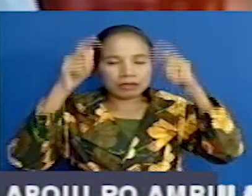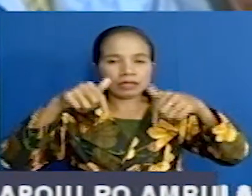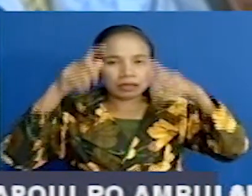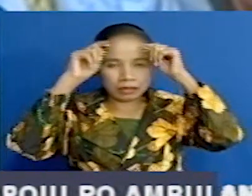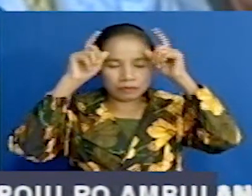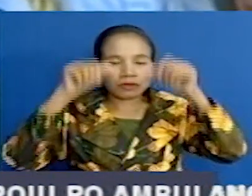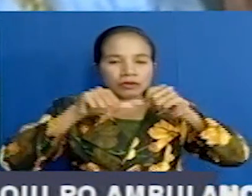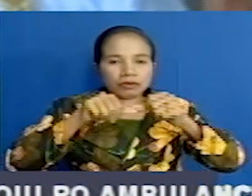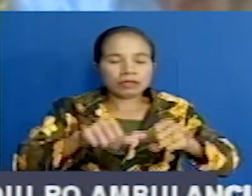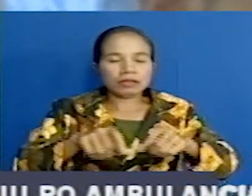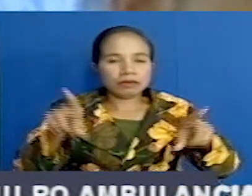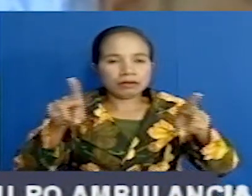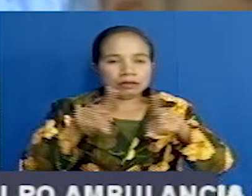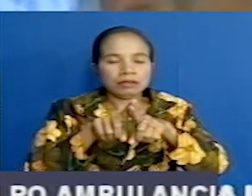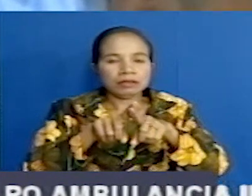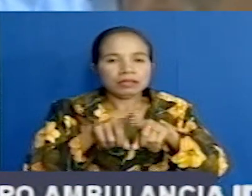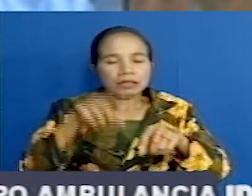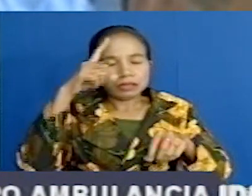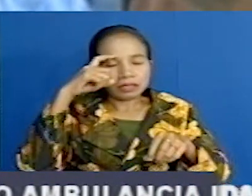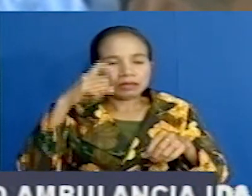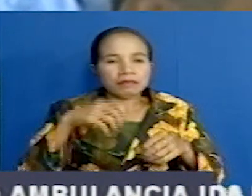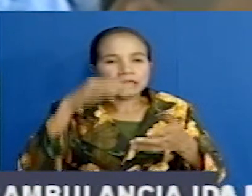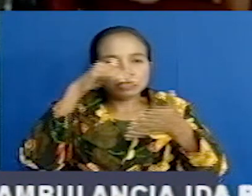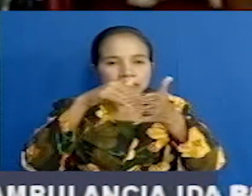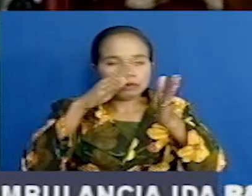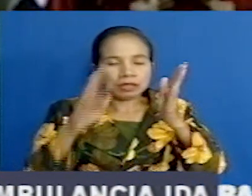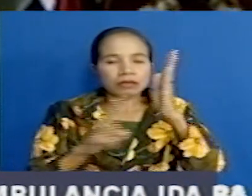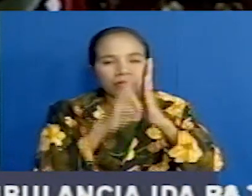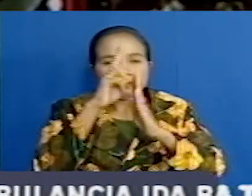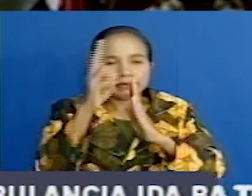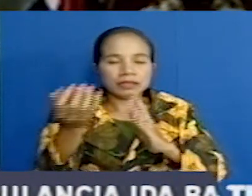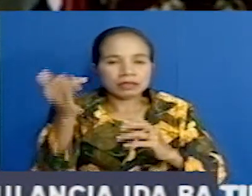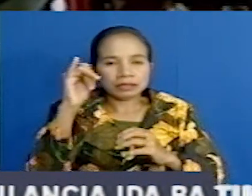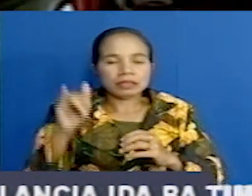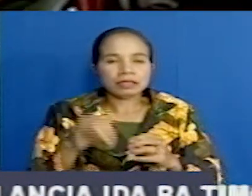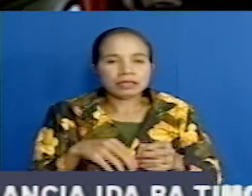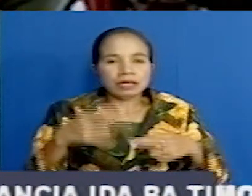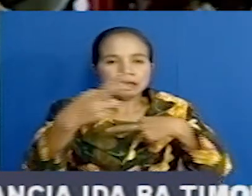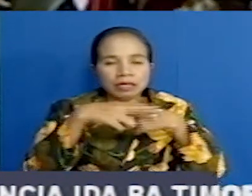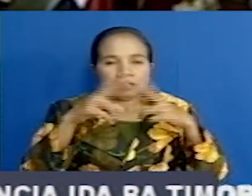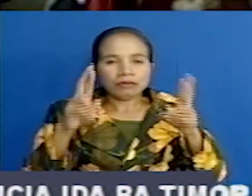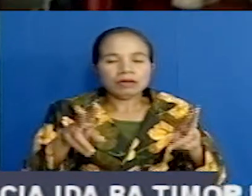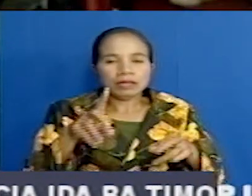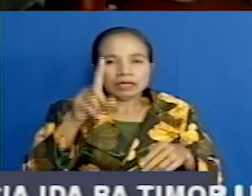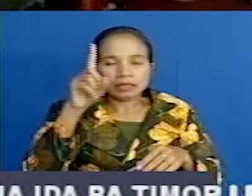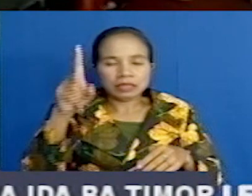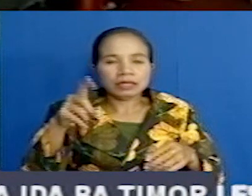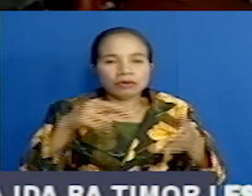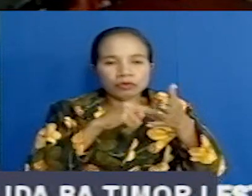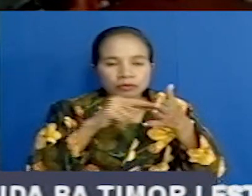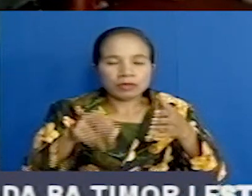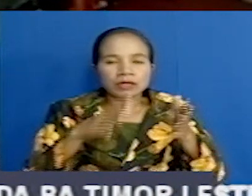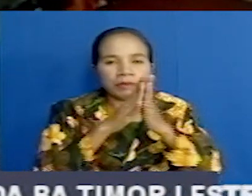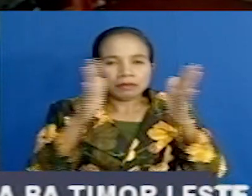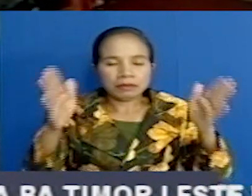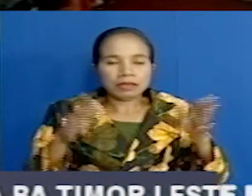Timor-Leste continua lá o Hagdasa, também durante o estudante universitário Sira ocupa aula Ida com número Nebebot.